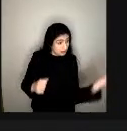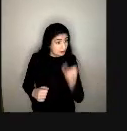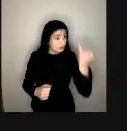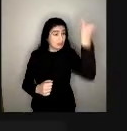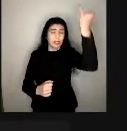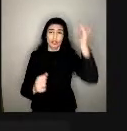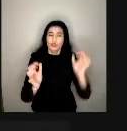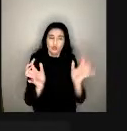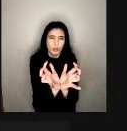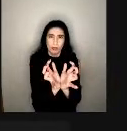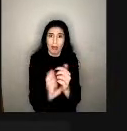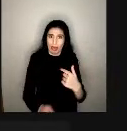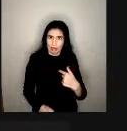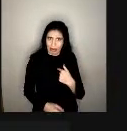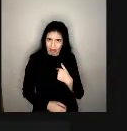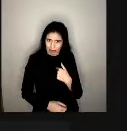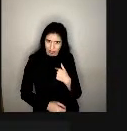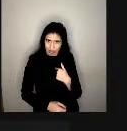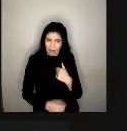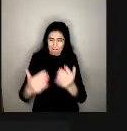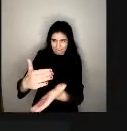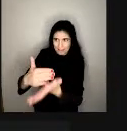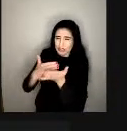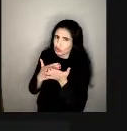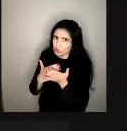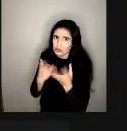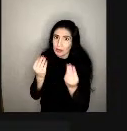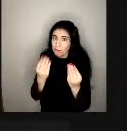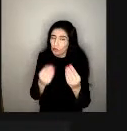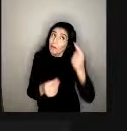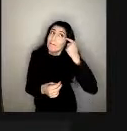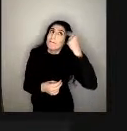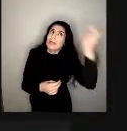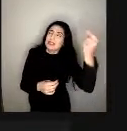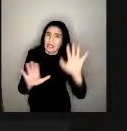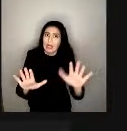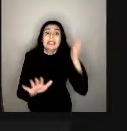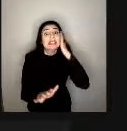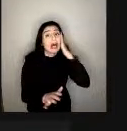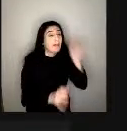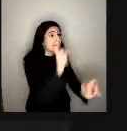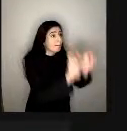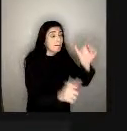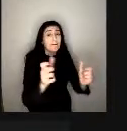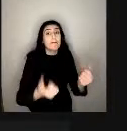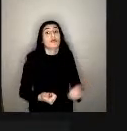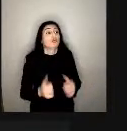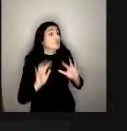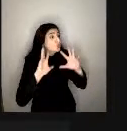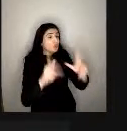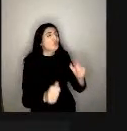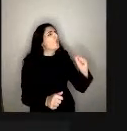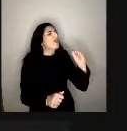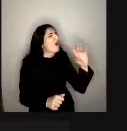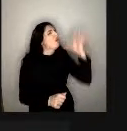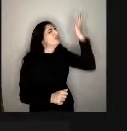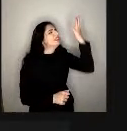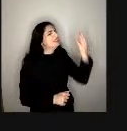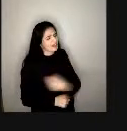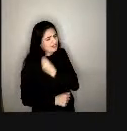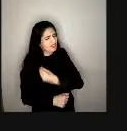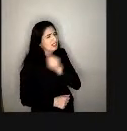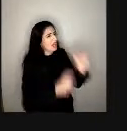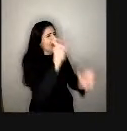ajuda demais, mas eu sei que esses relatos de todas essas pessoas me ajudaram profundamente, e ter um